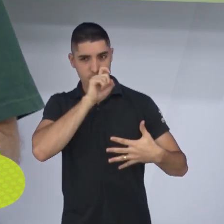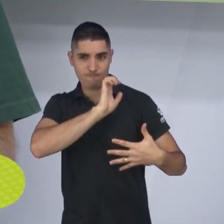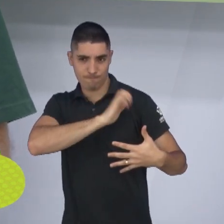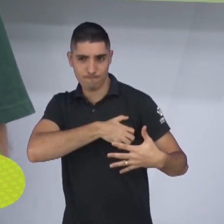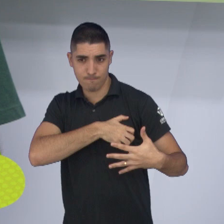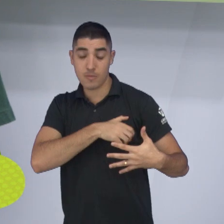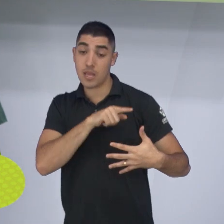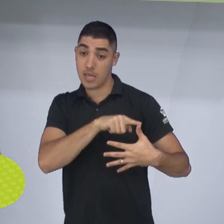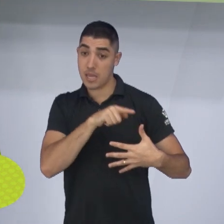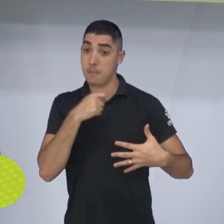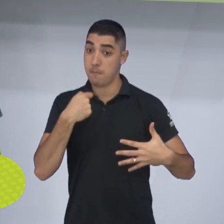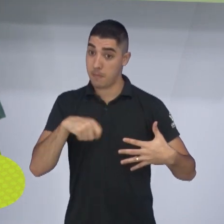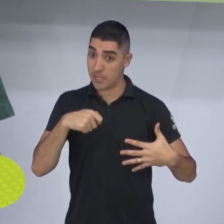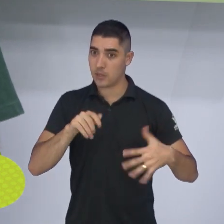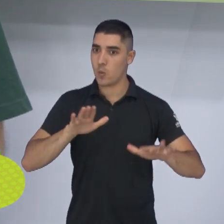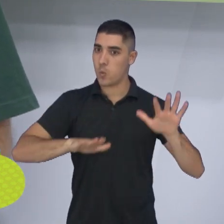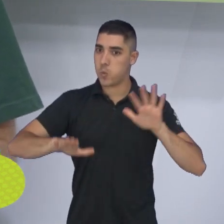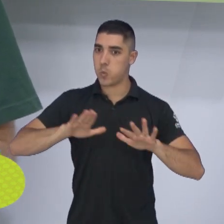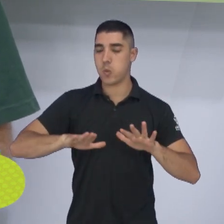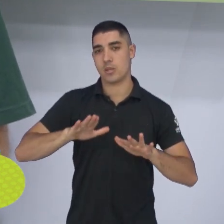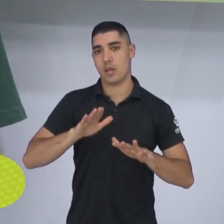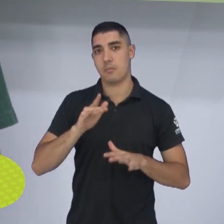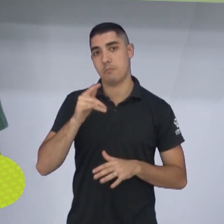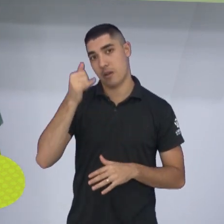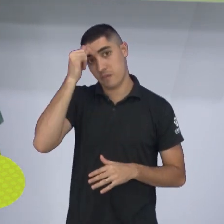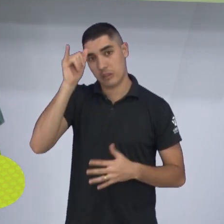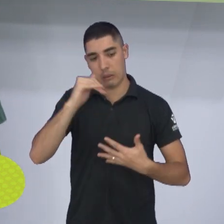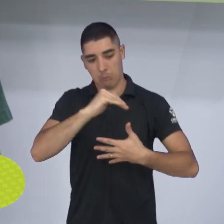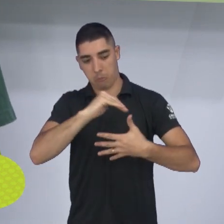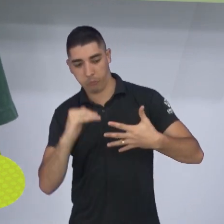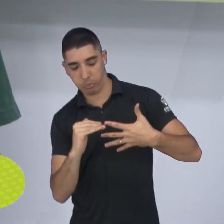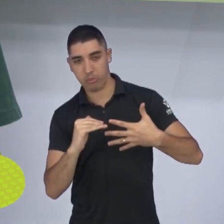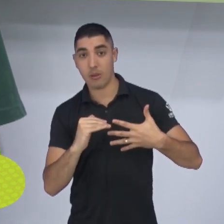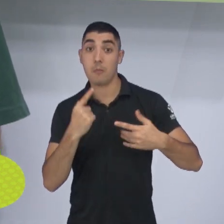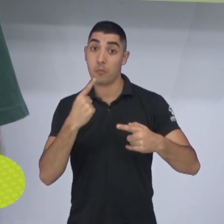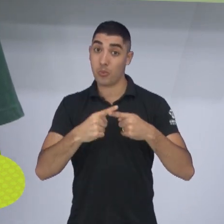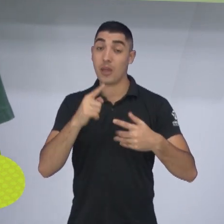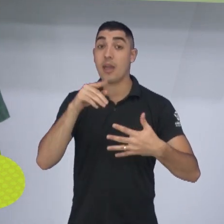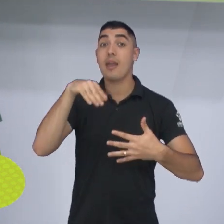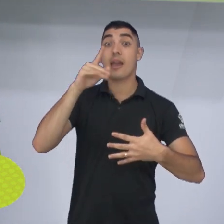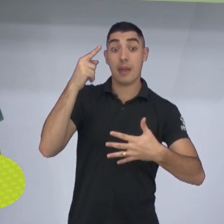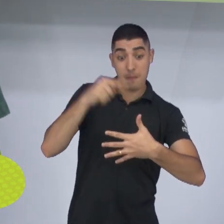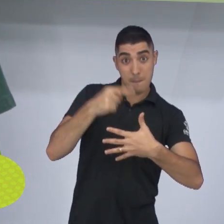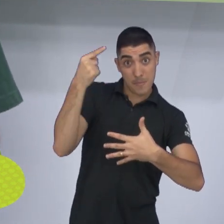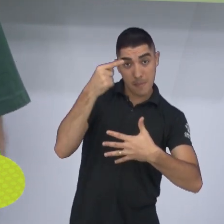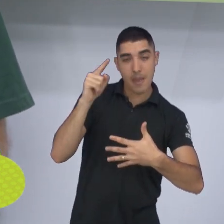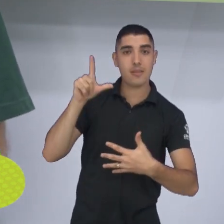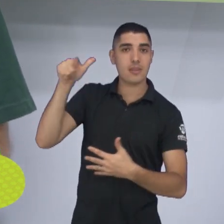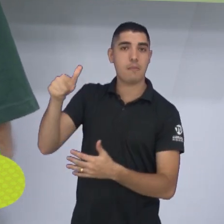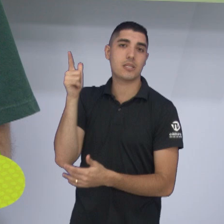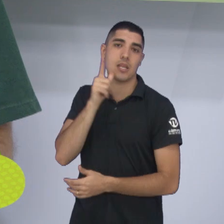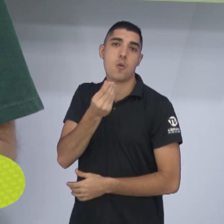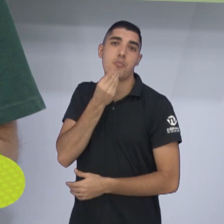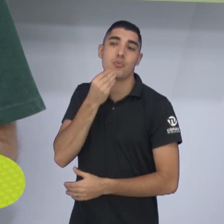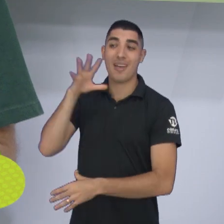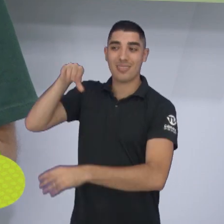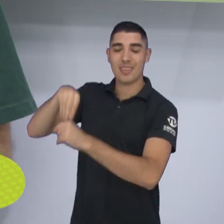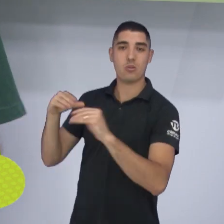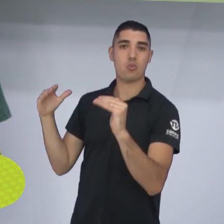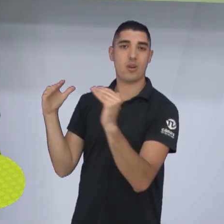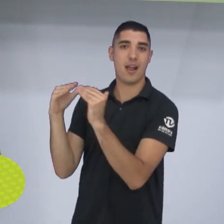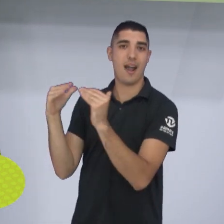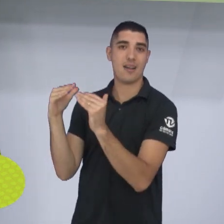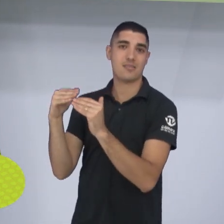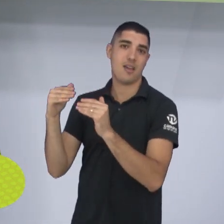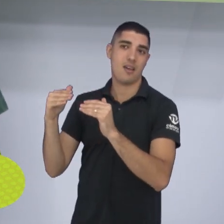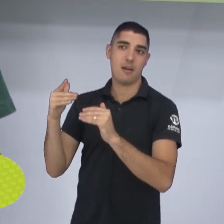tem que tomar cuidado para não perder a liderança, porque a liderança vai dar a vantagem na fase final em todas as fases que o São José, se avançar